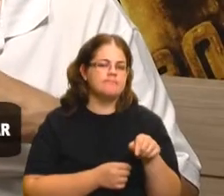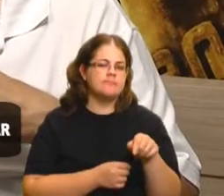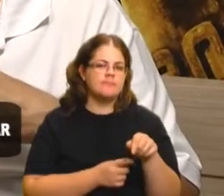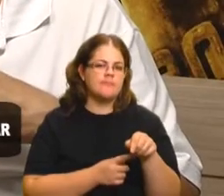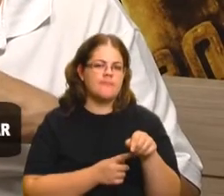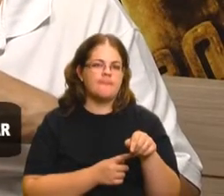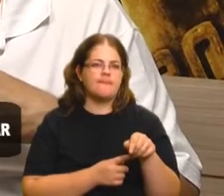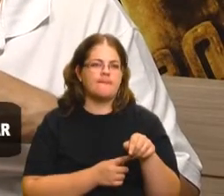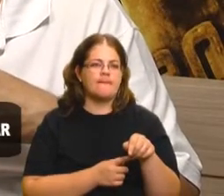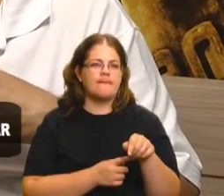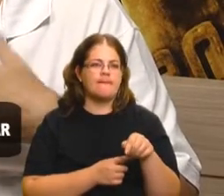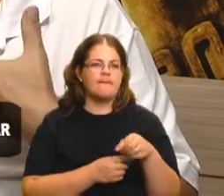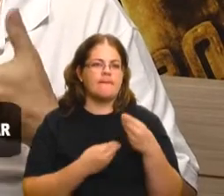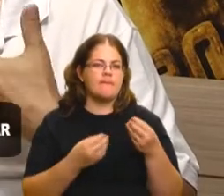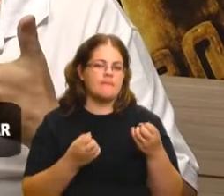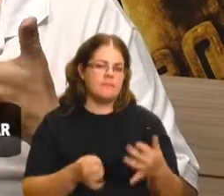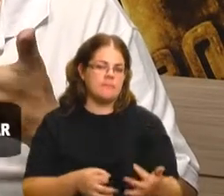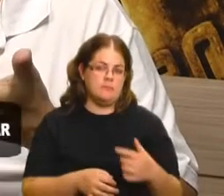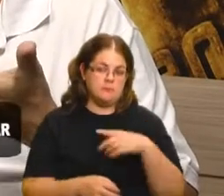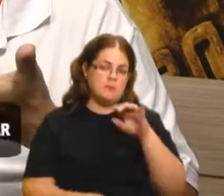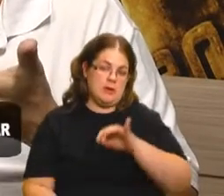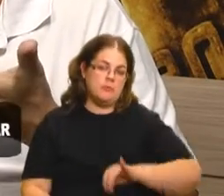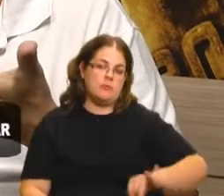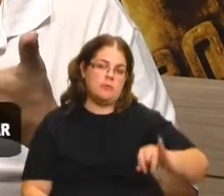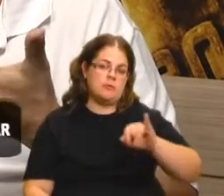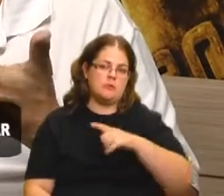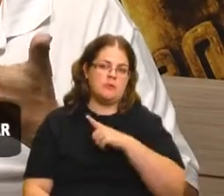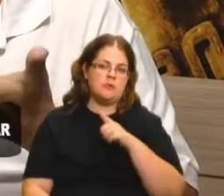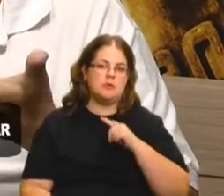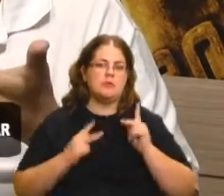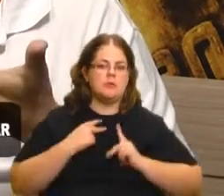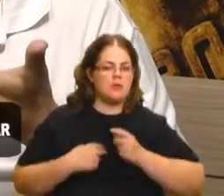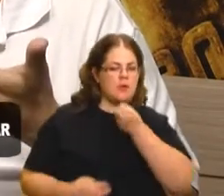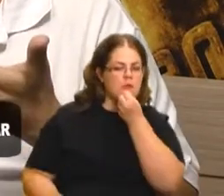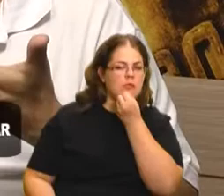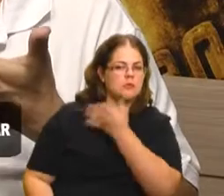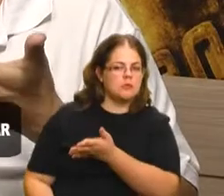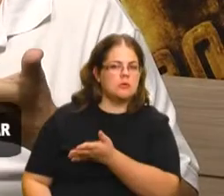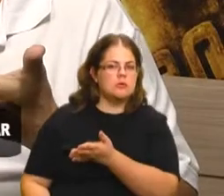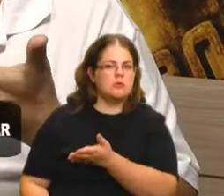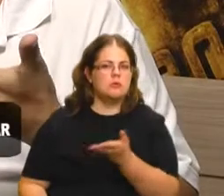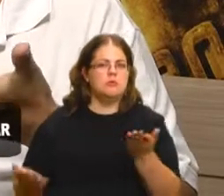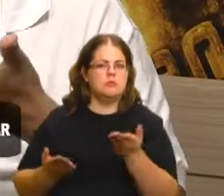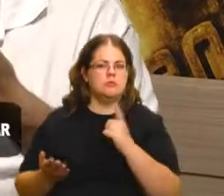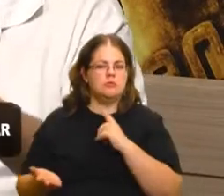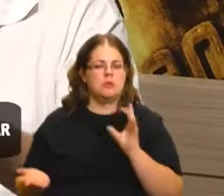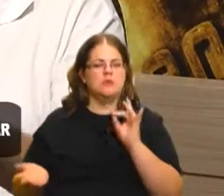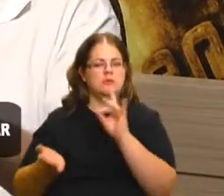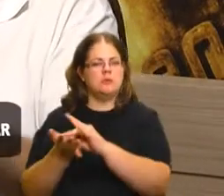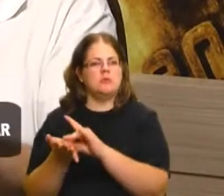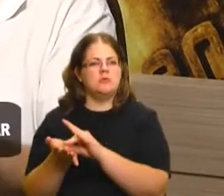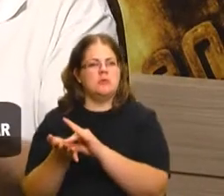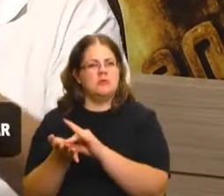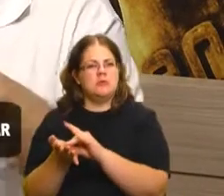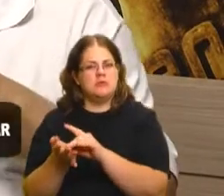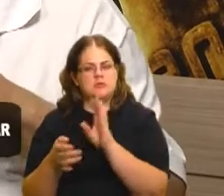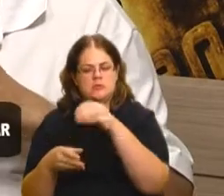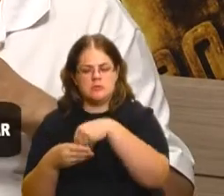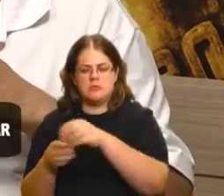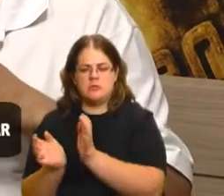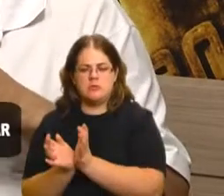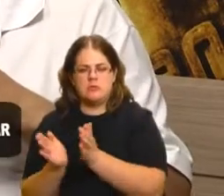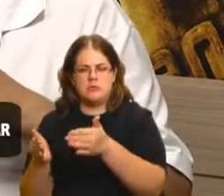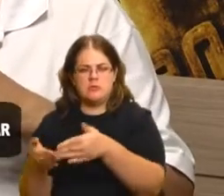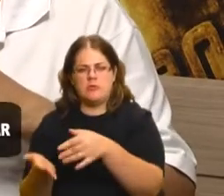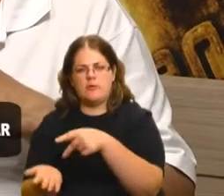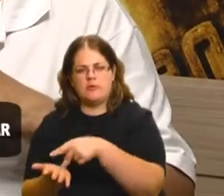extremamente, quer dizer, muito relevante, né? Há uma denúncia, hoje ela está formalizada na